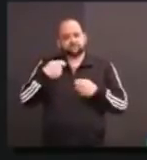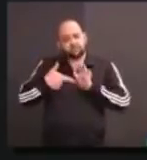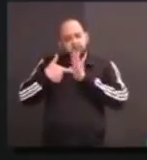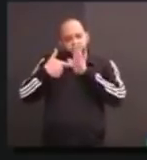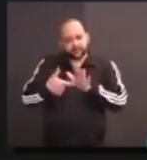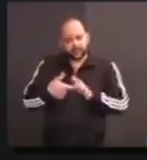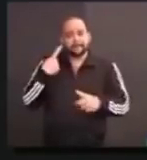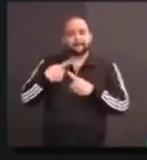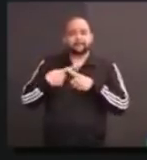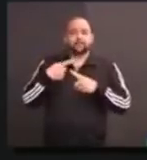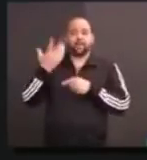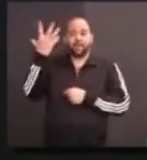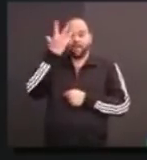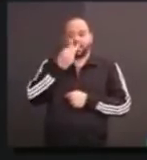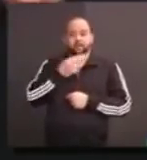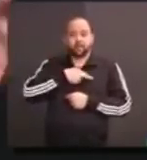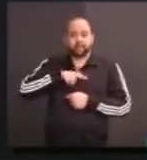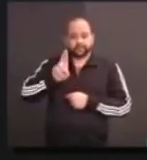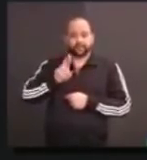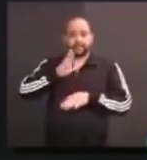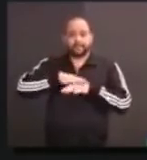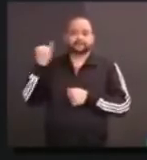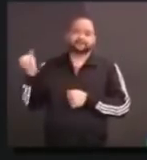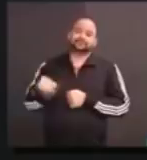mais importante que a casa.